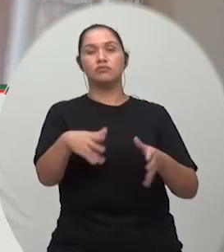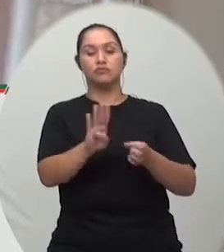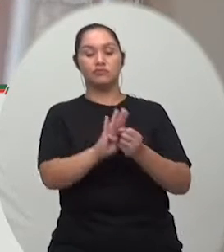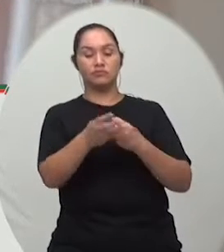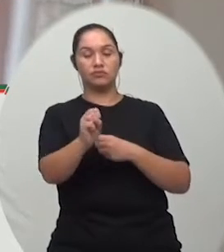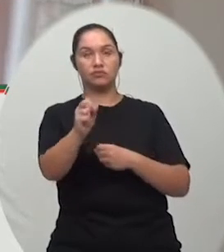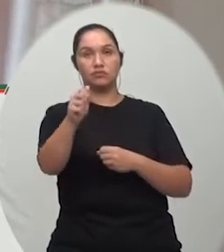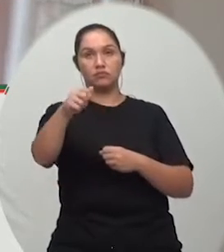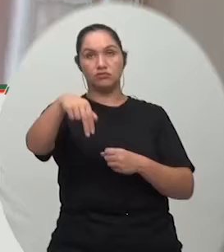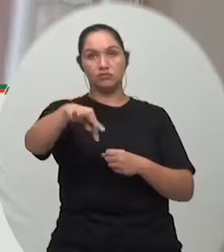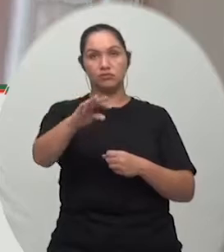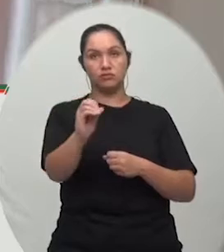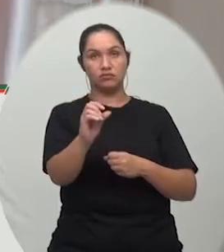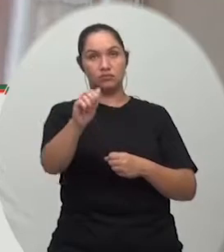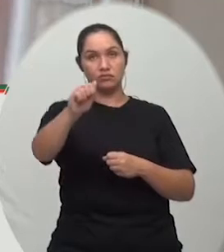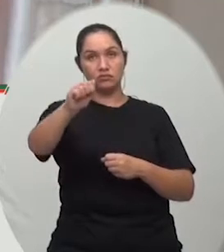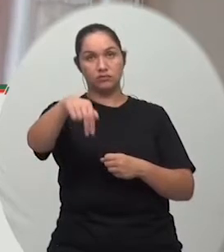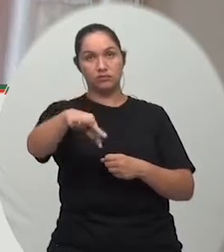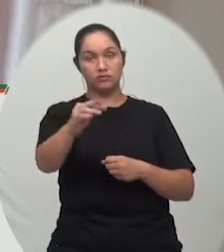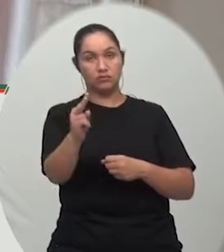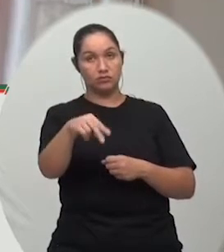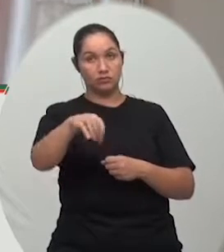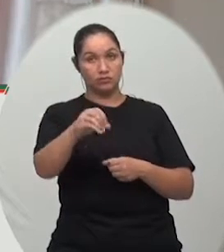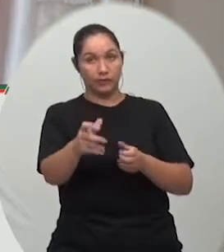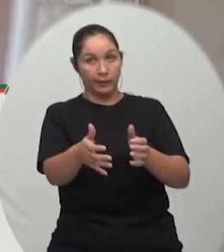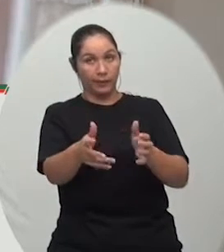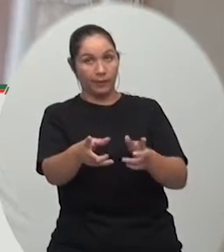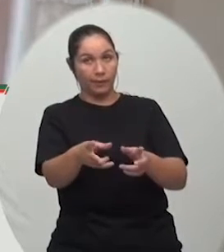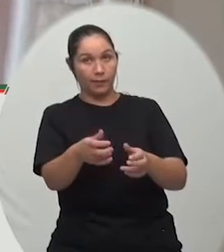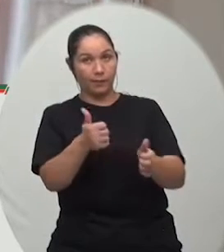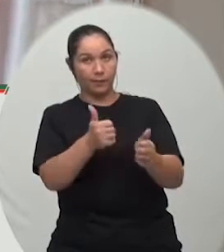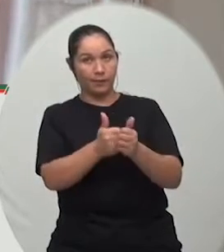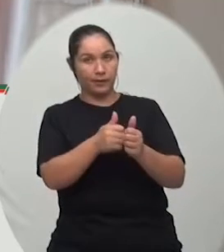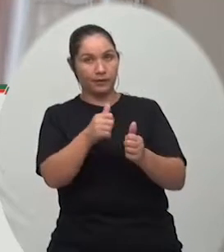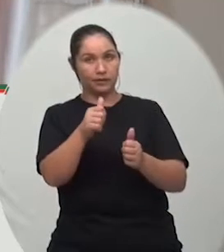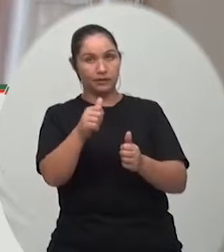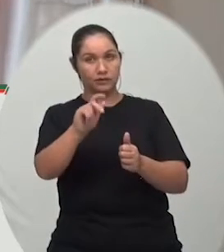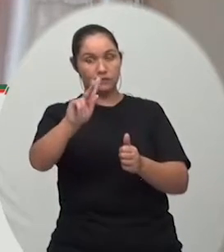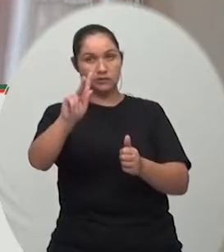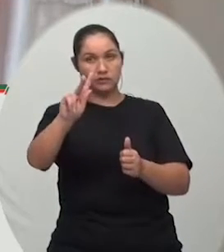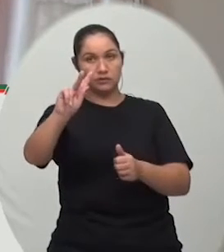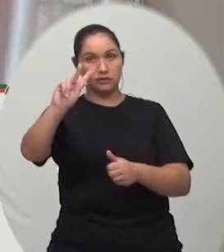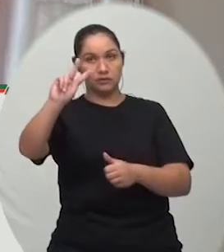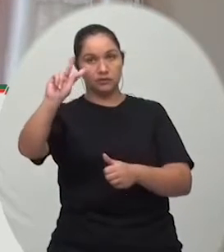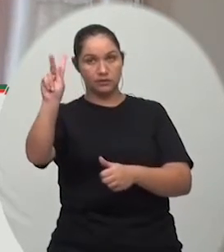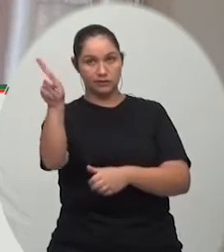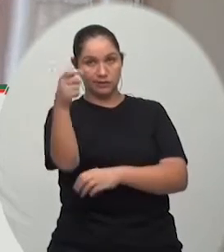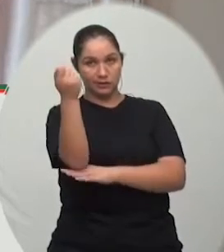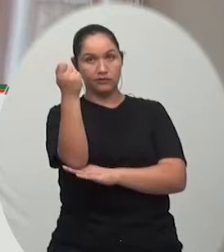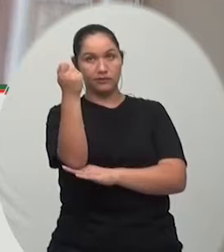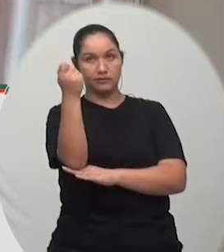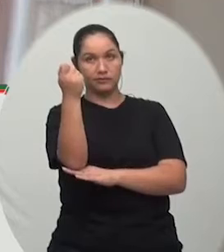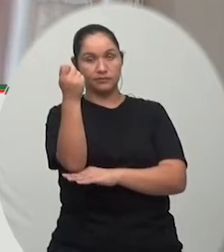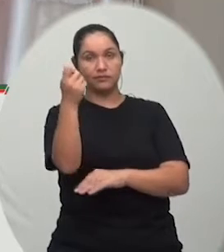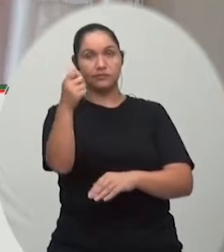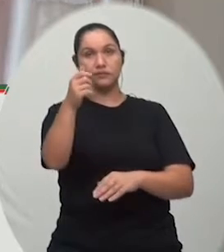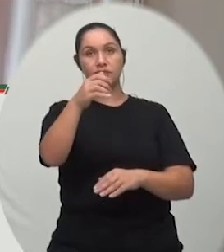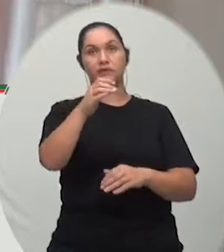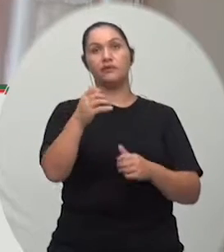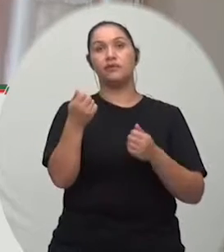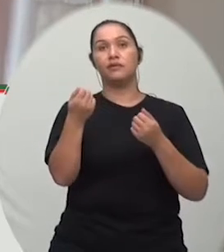Antônio, quanto lá próximo da Havan, houve os ônibus passaram e não pegou essas pessoas,